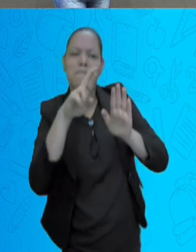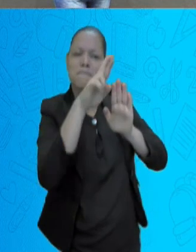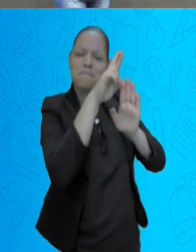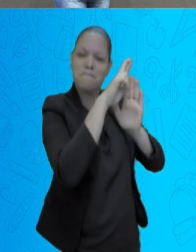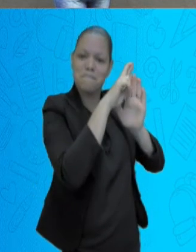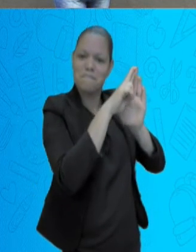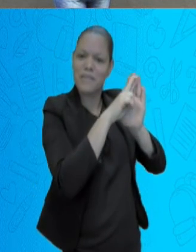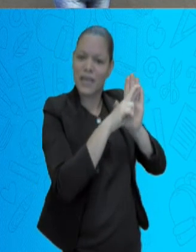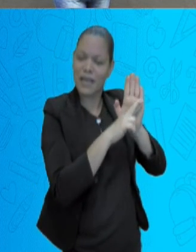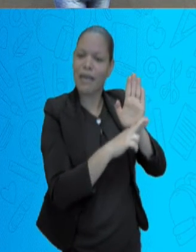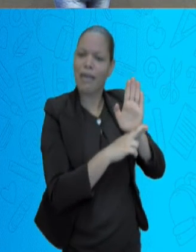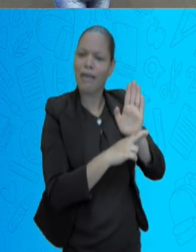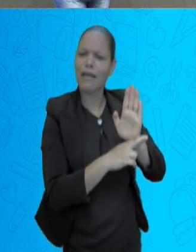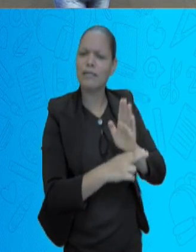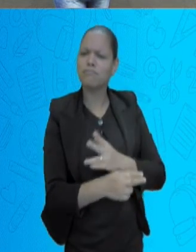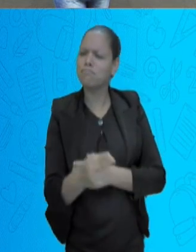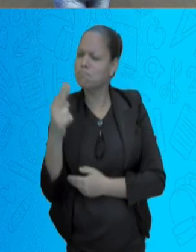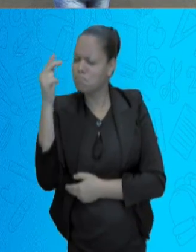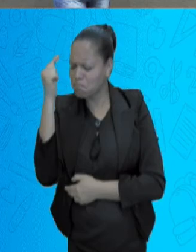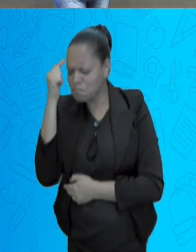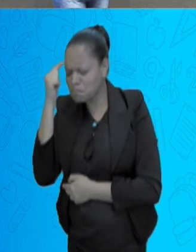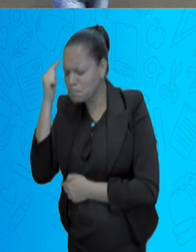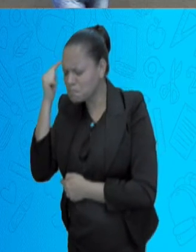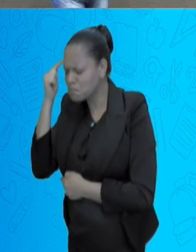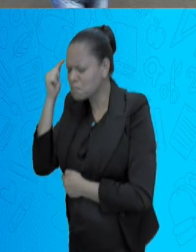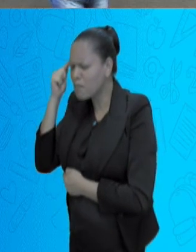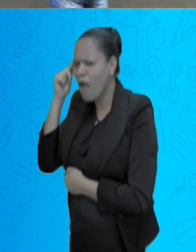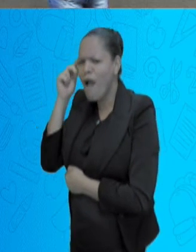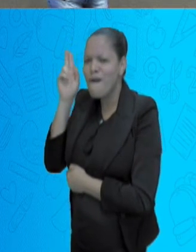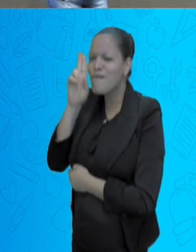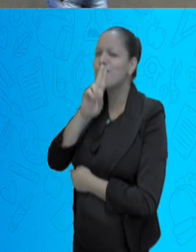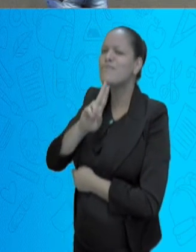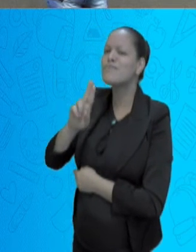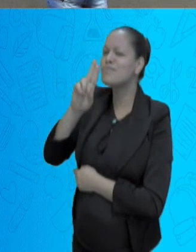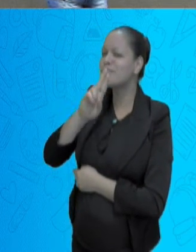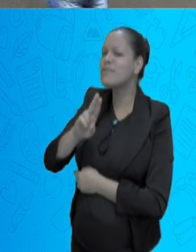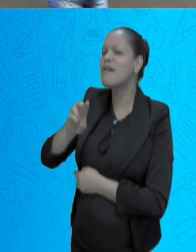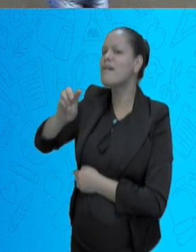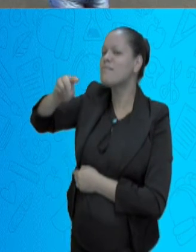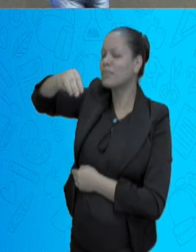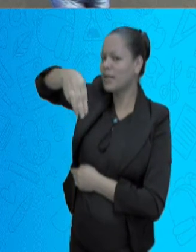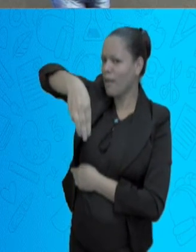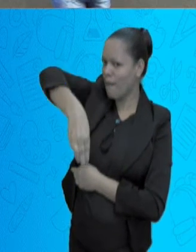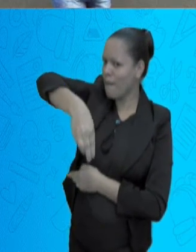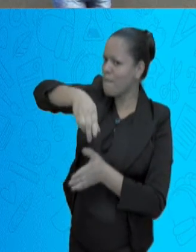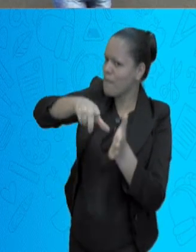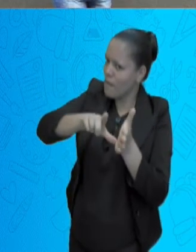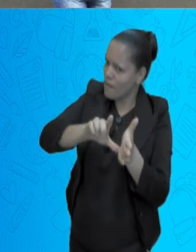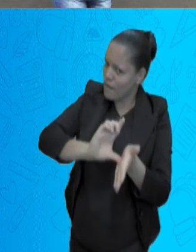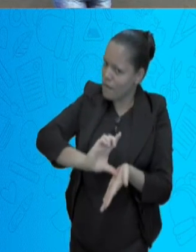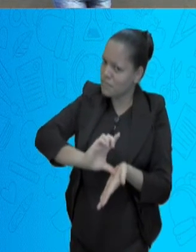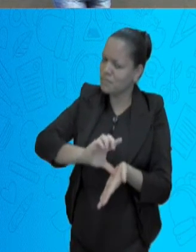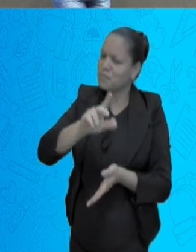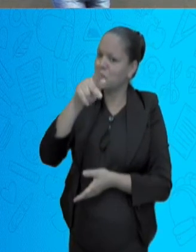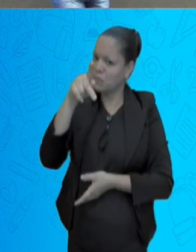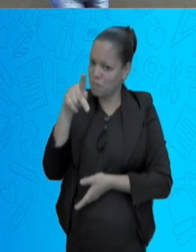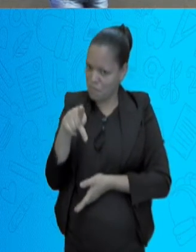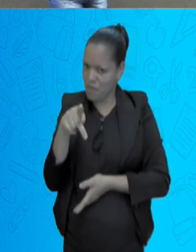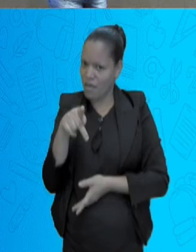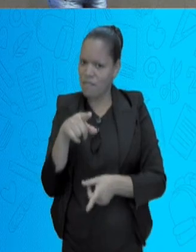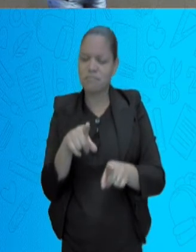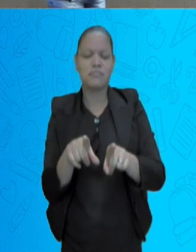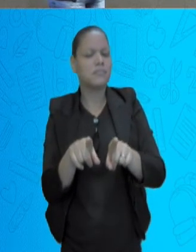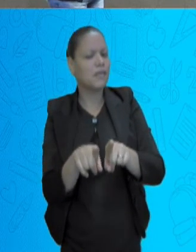regra? Memorizando e falando. Usamos M antes de P e B e